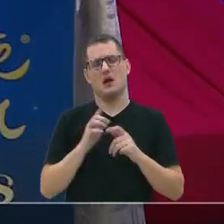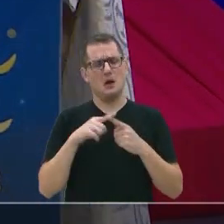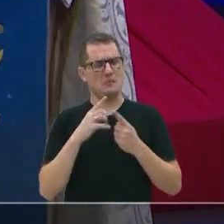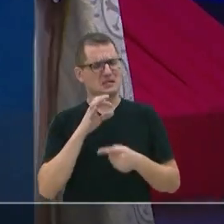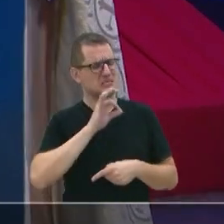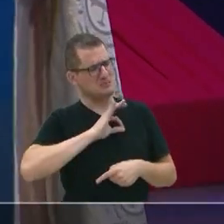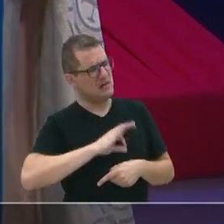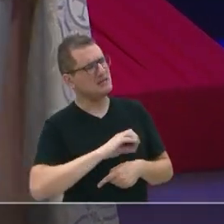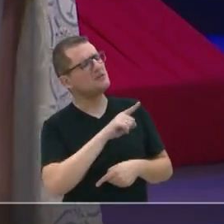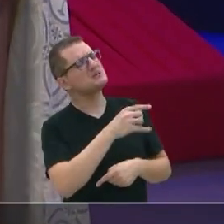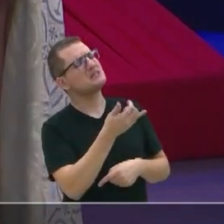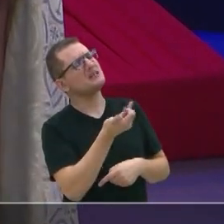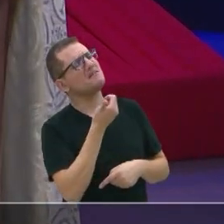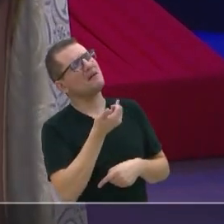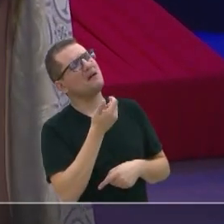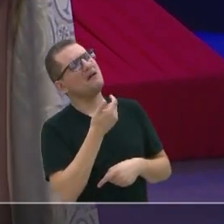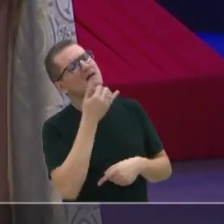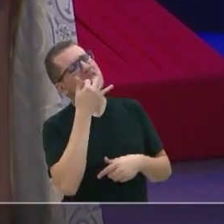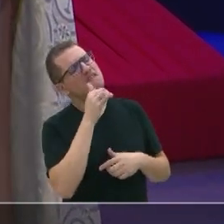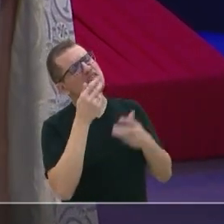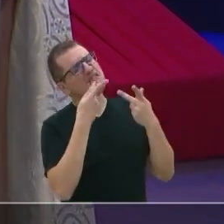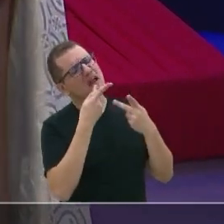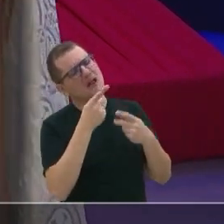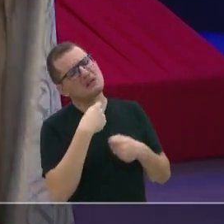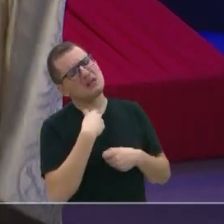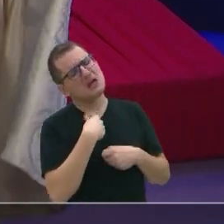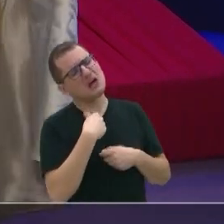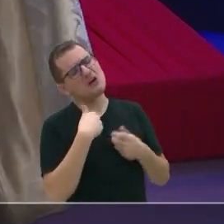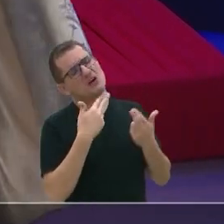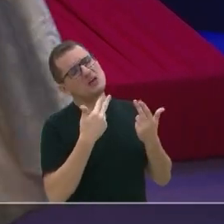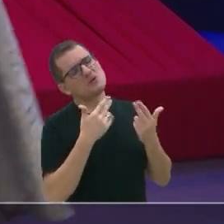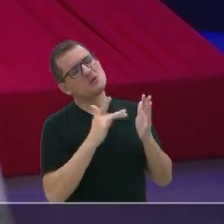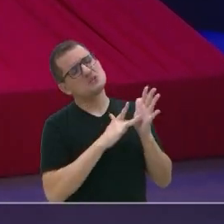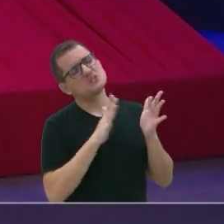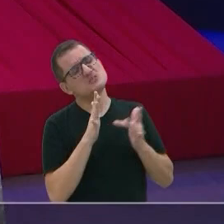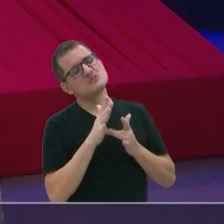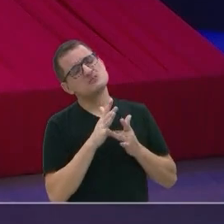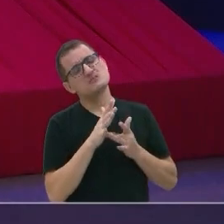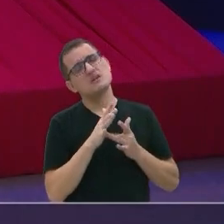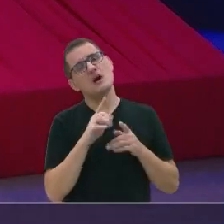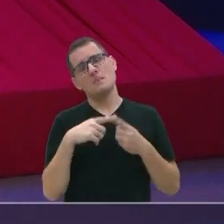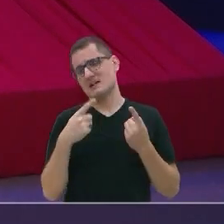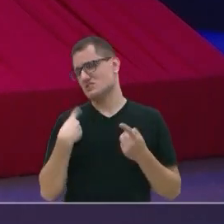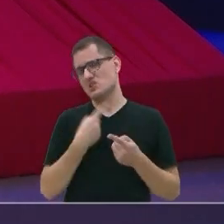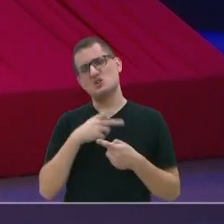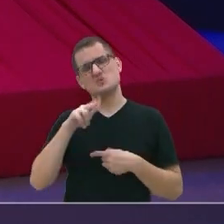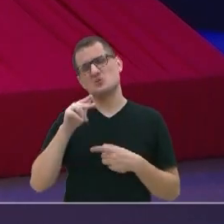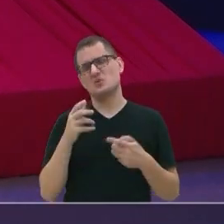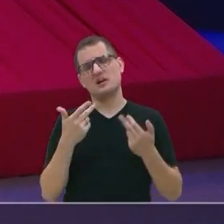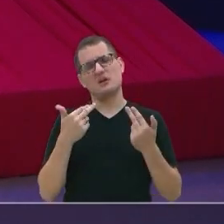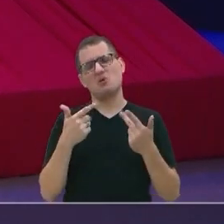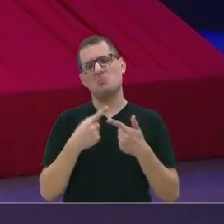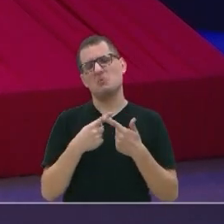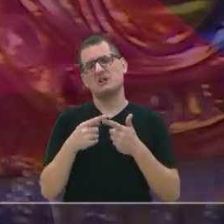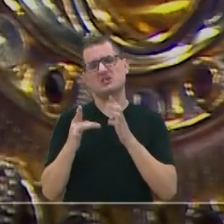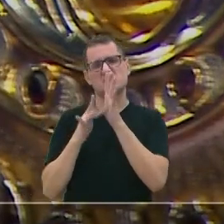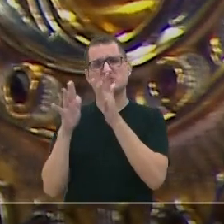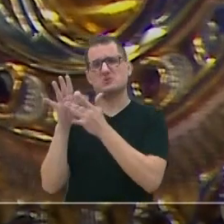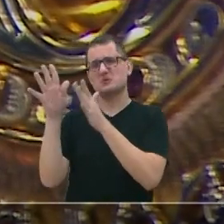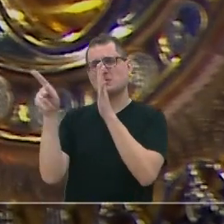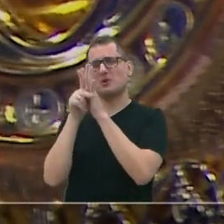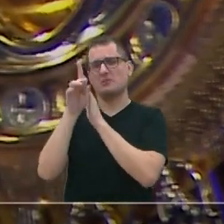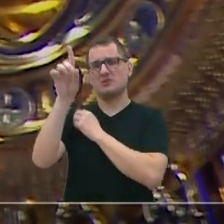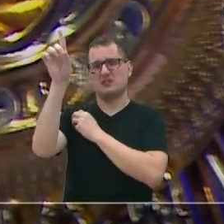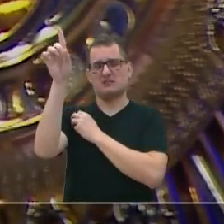eu ser igual a Cristo? Não seremos iguais, porque Ele é Deus. Ele é Deus, Ele